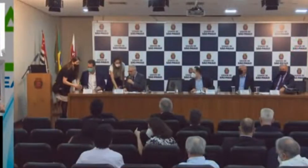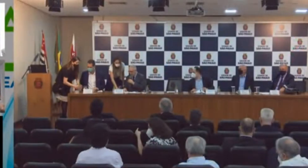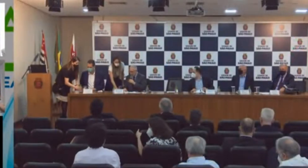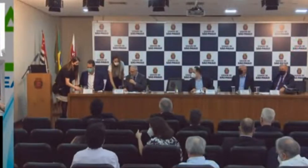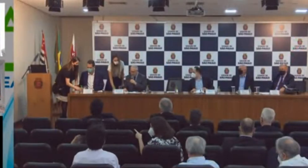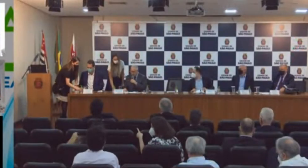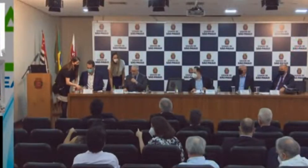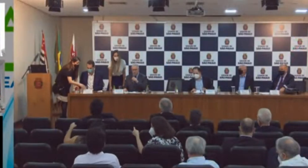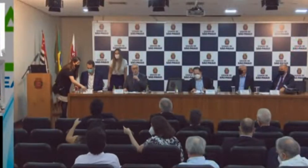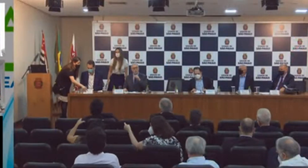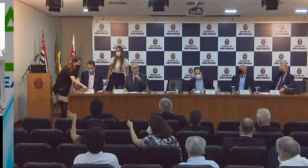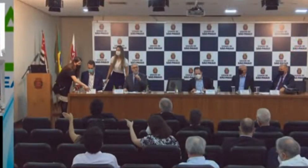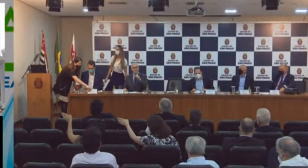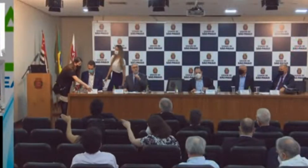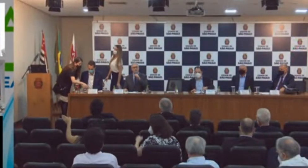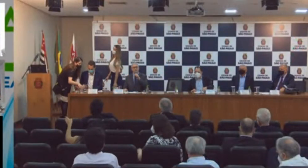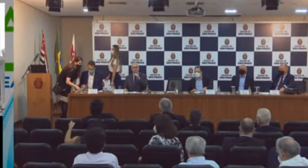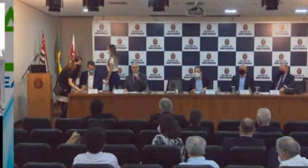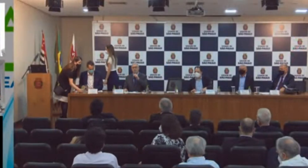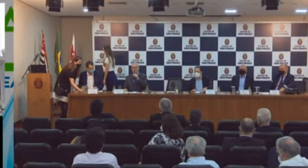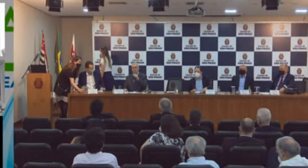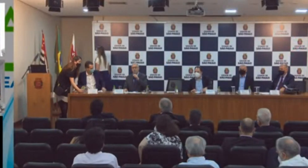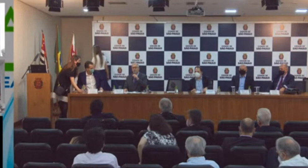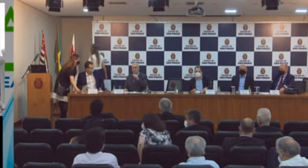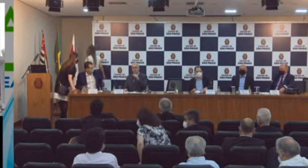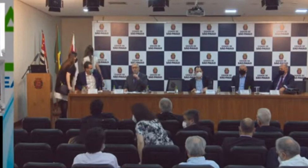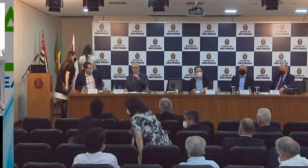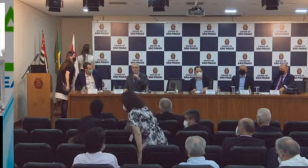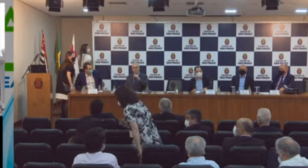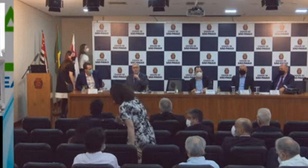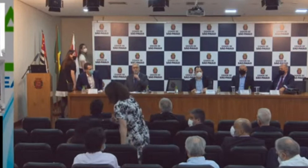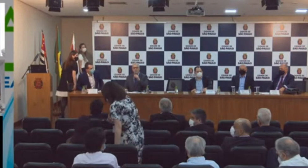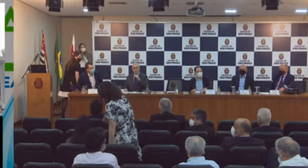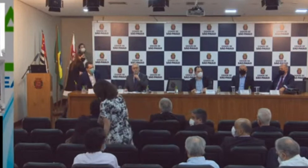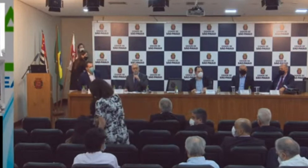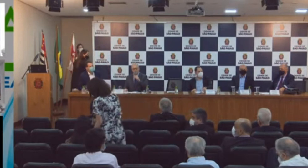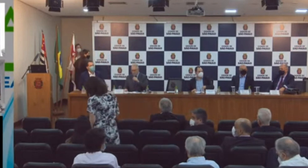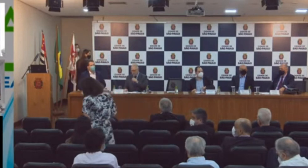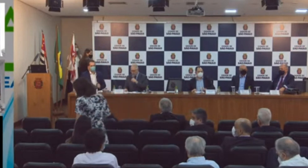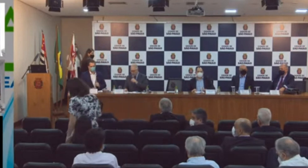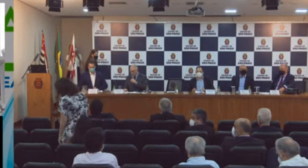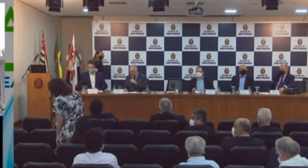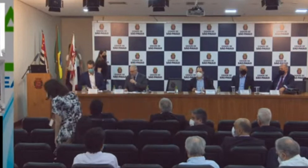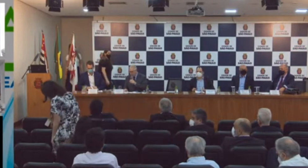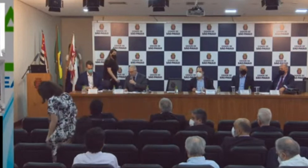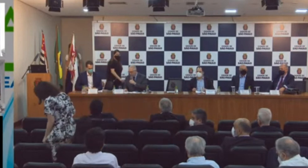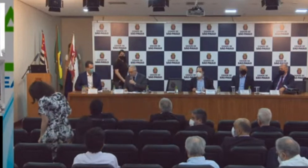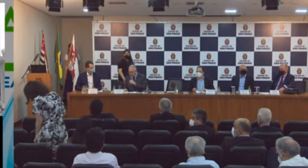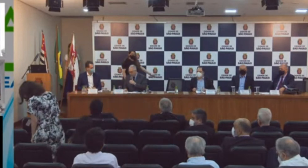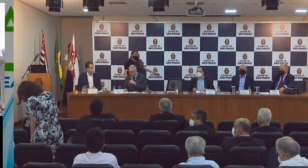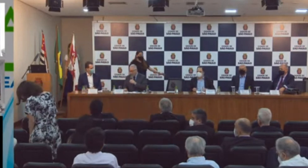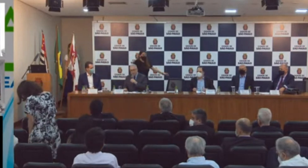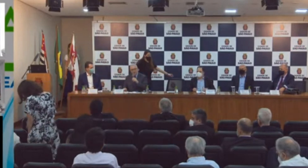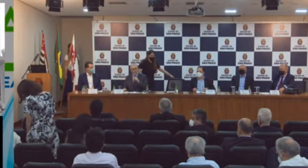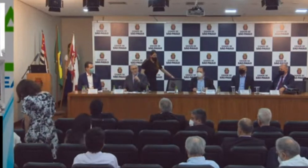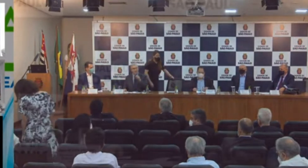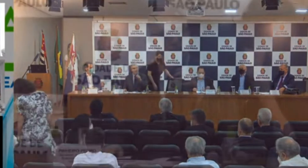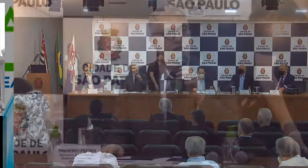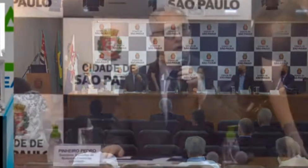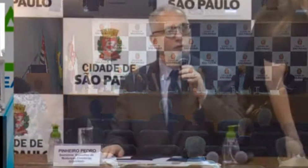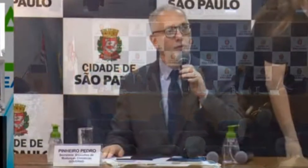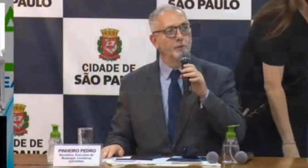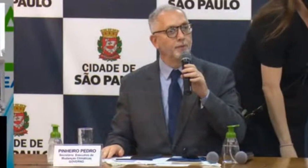Já, né? E o professor Rubens Naves já está online, então? Que parece que o nosso queridíssimo deputado Aldo